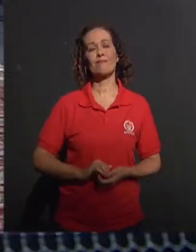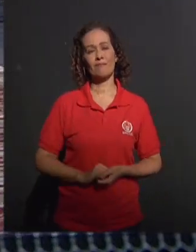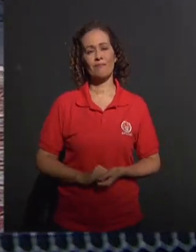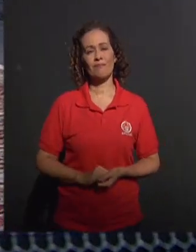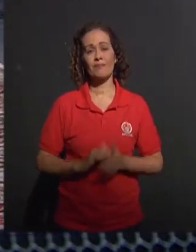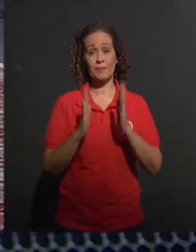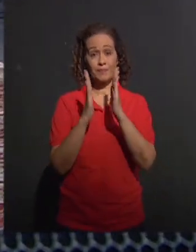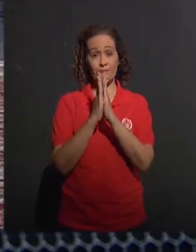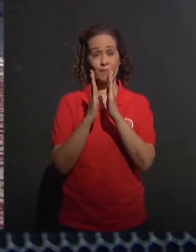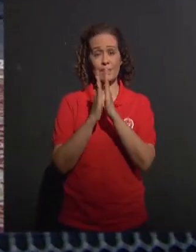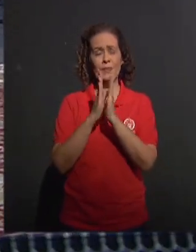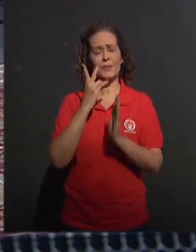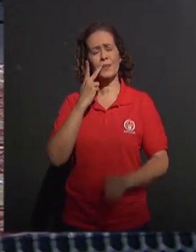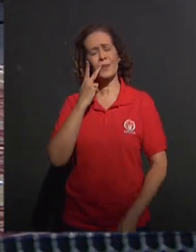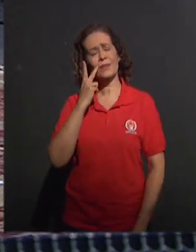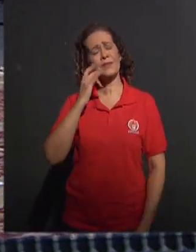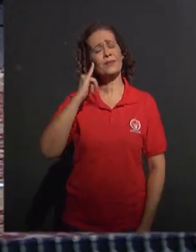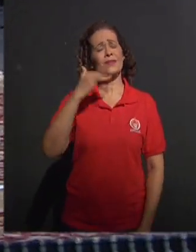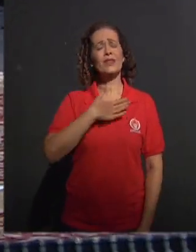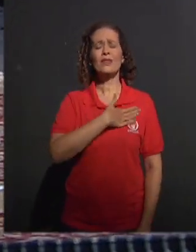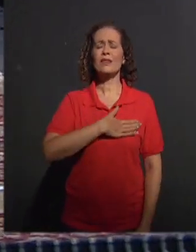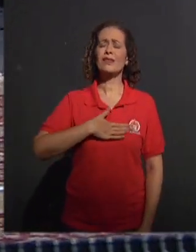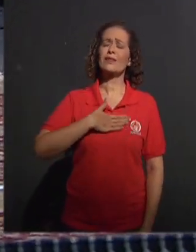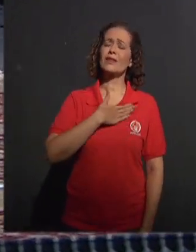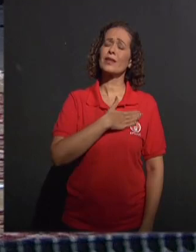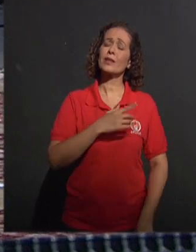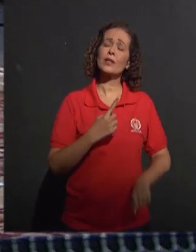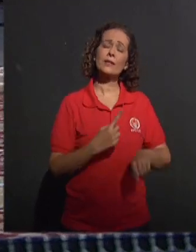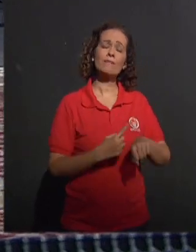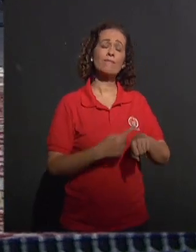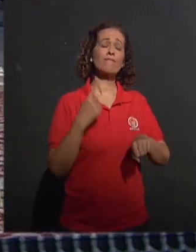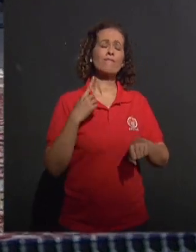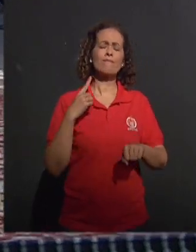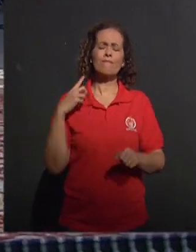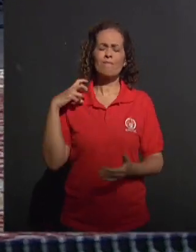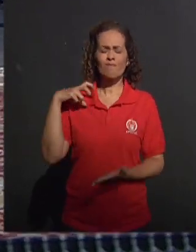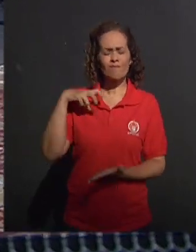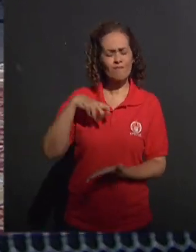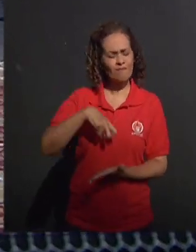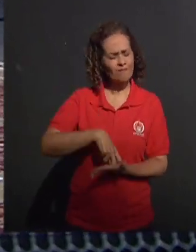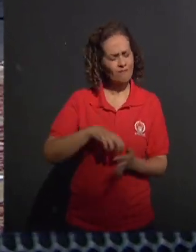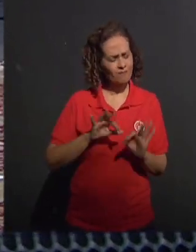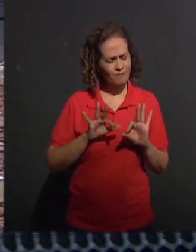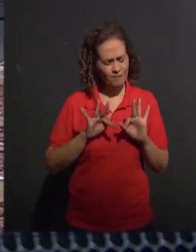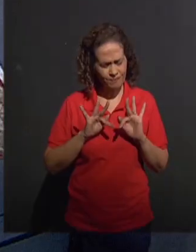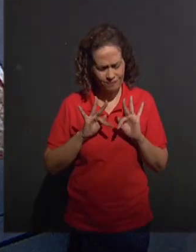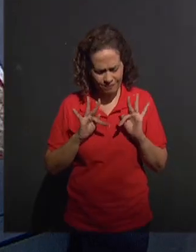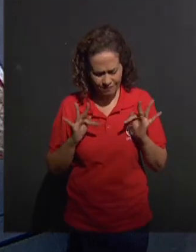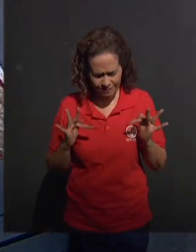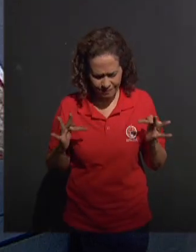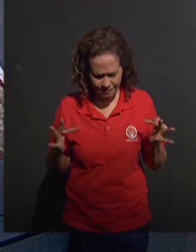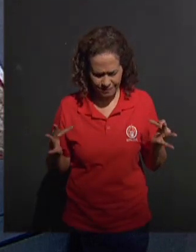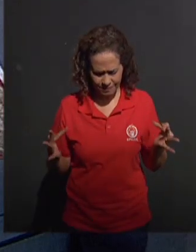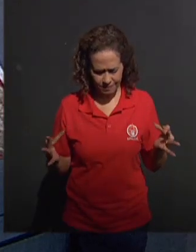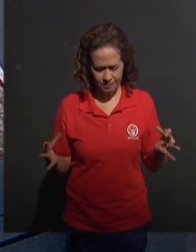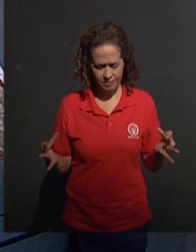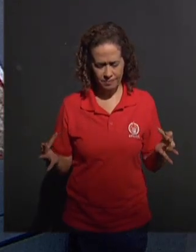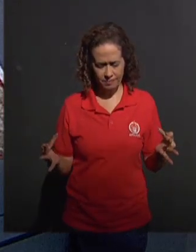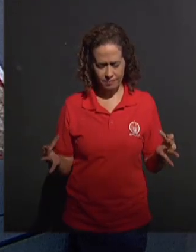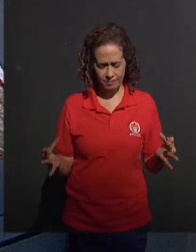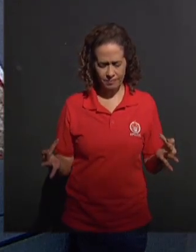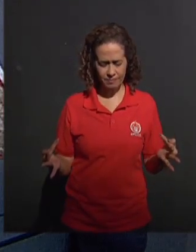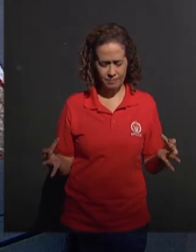Pai querido, nesta hora, nos prostramos diante do Senhor, ó Pai.